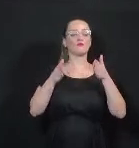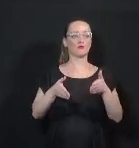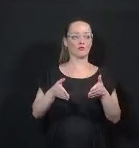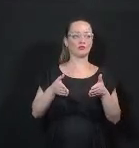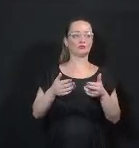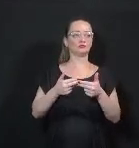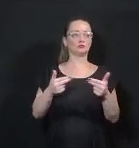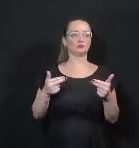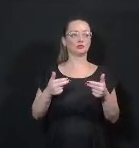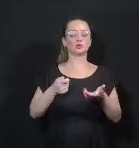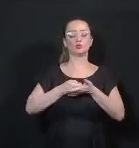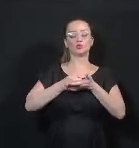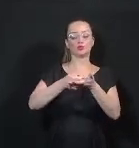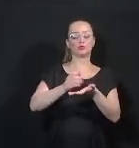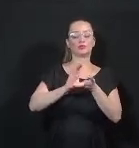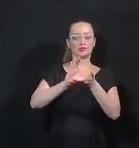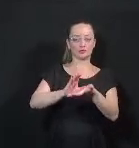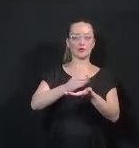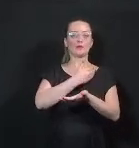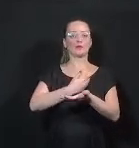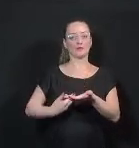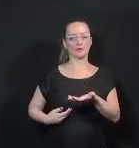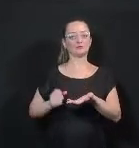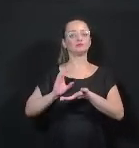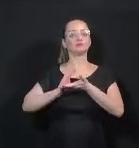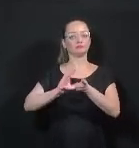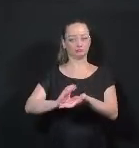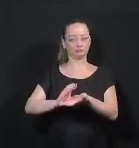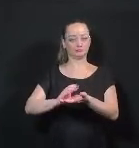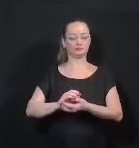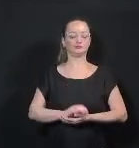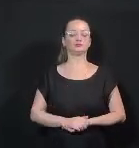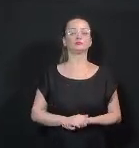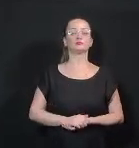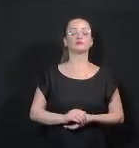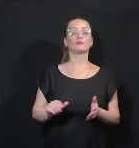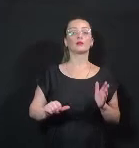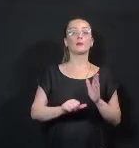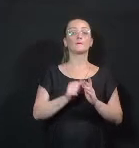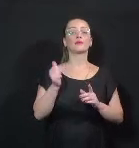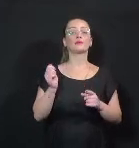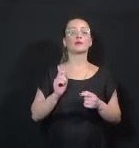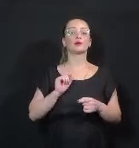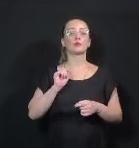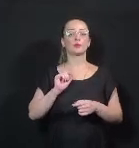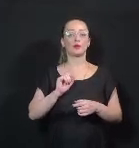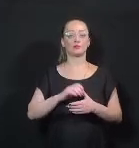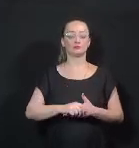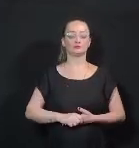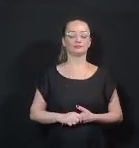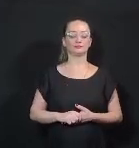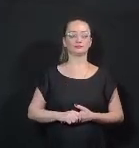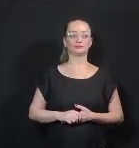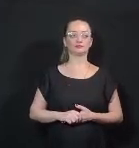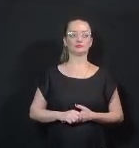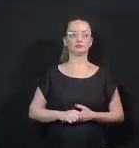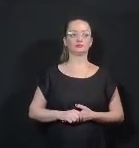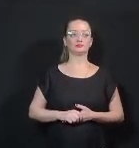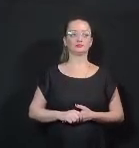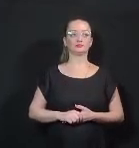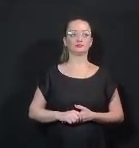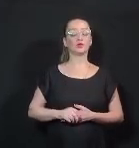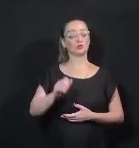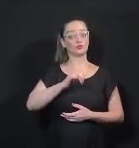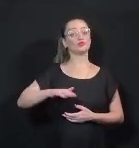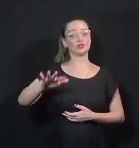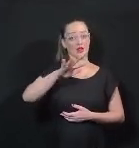dos investimentos governamentais. Então, a primeira delas, eu estou falando de um modo geral, nós